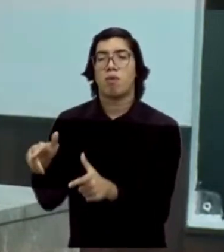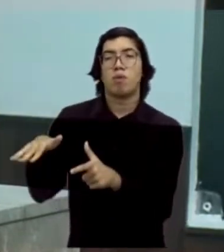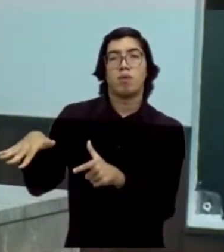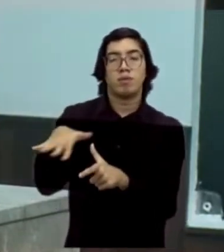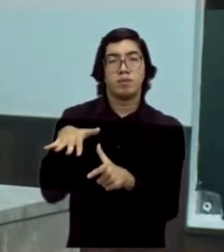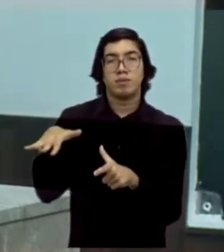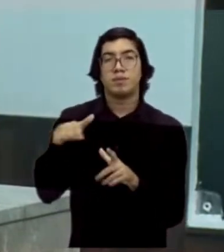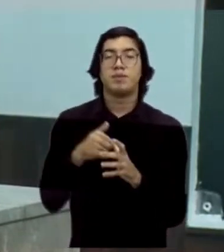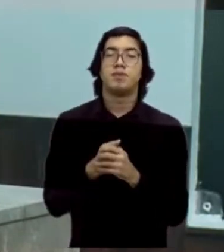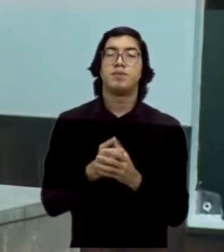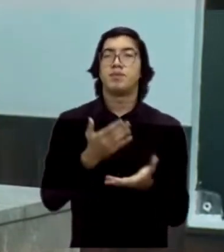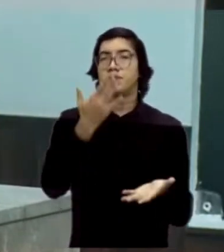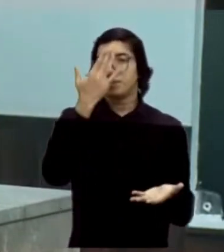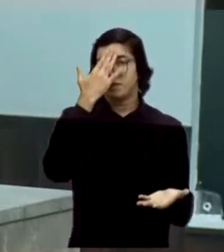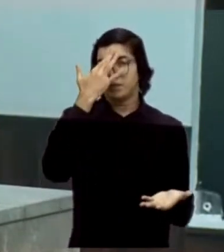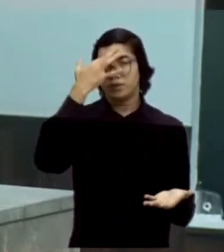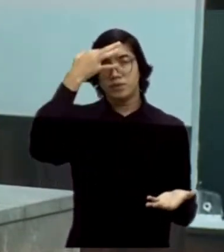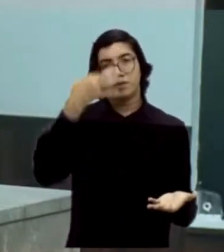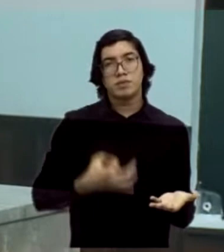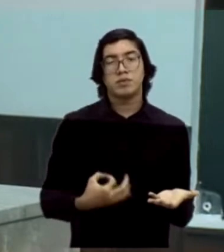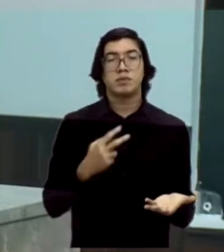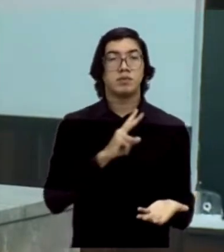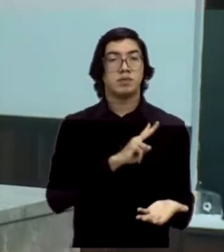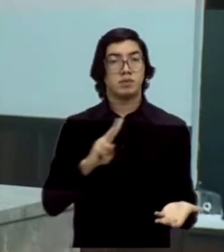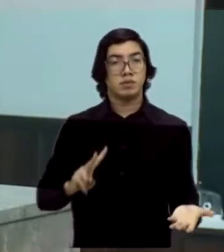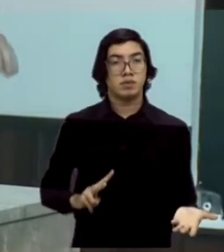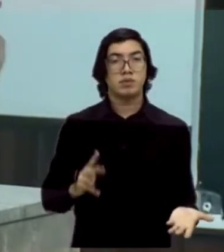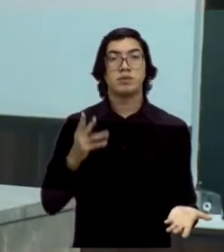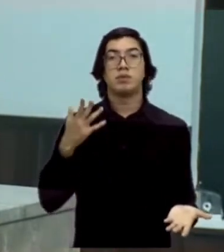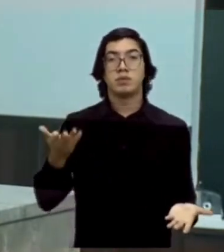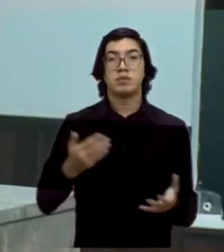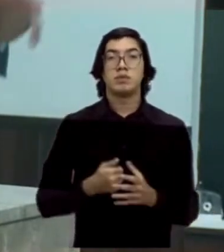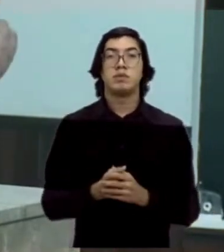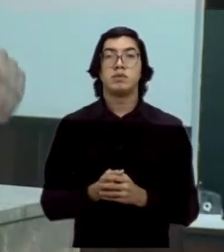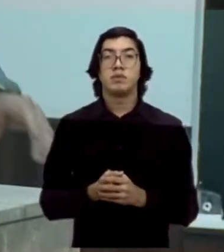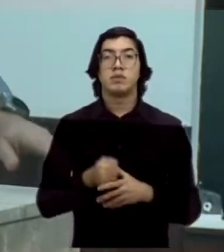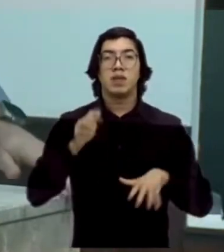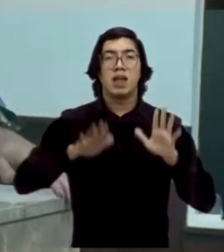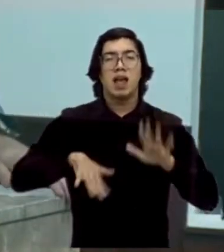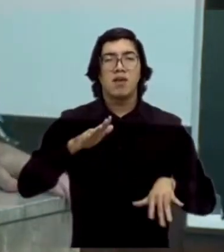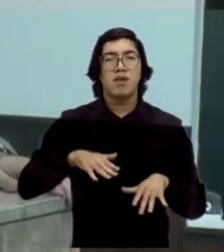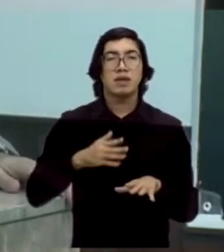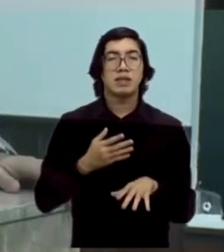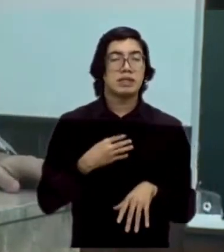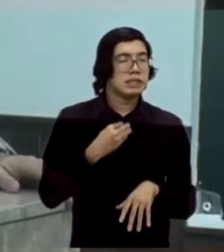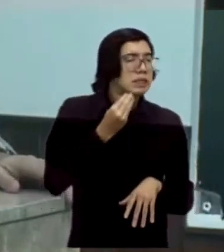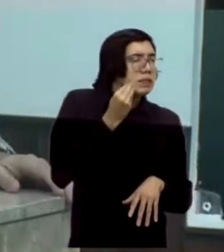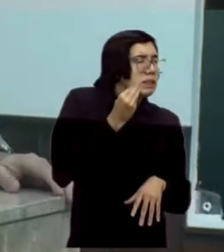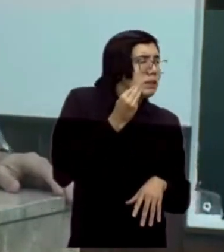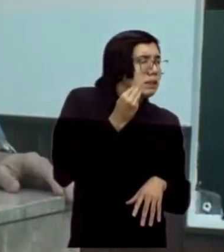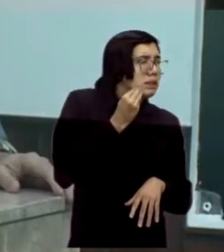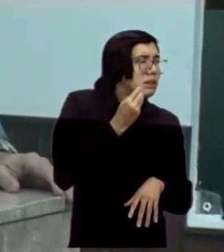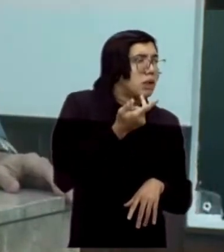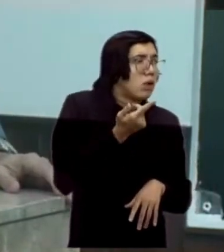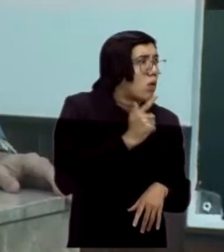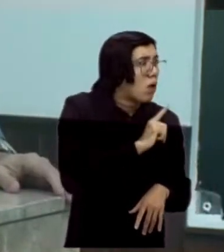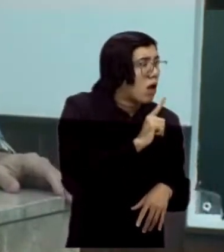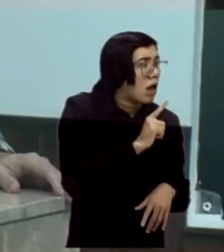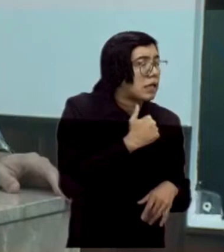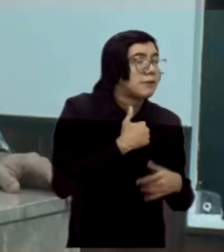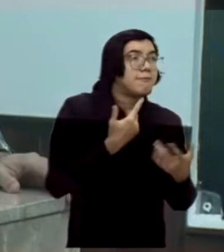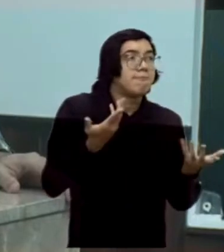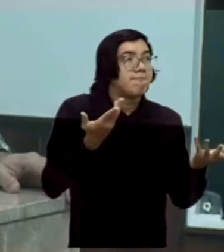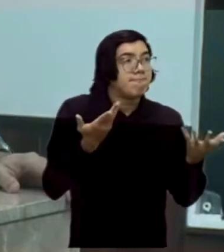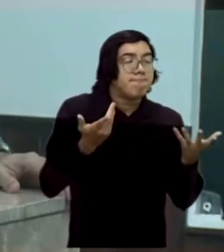os vereadores da base sobem aqui nessa tribuna quando realmente não tem mais jeito, quando realmente não tem mais nenhum tipo de